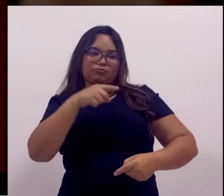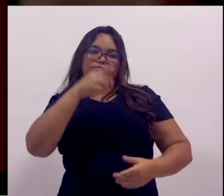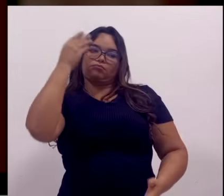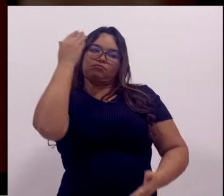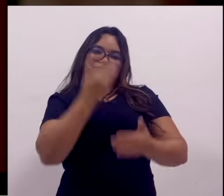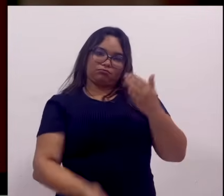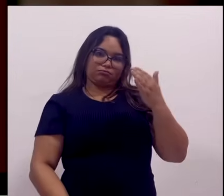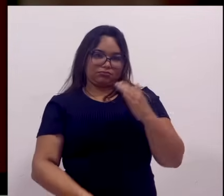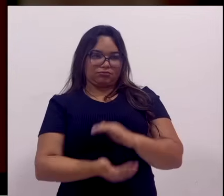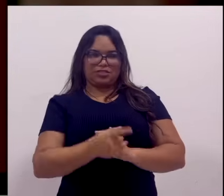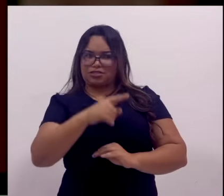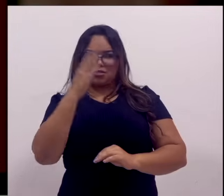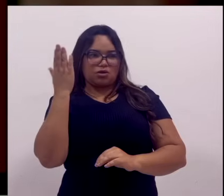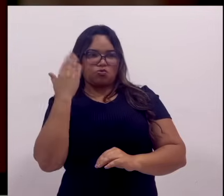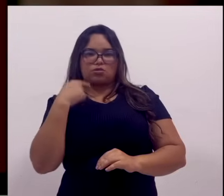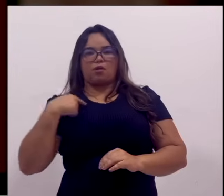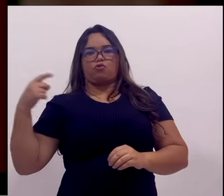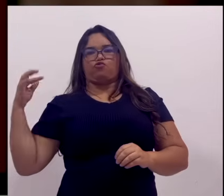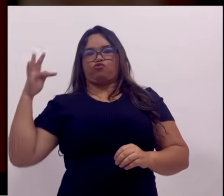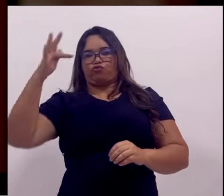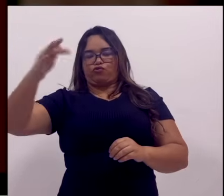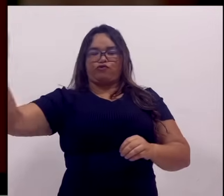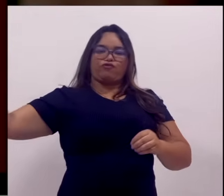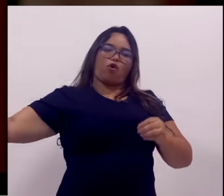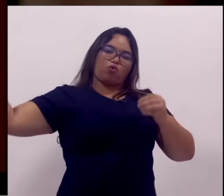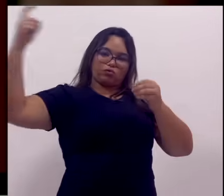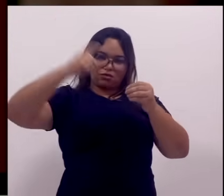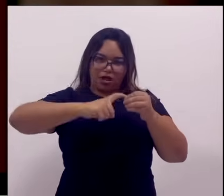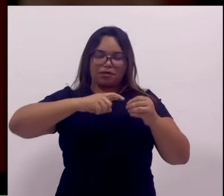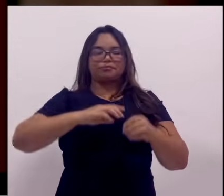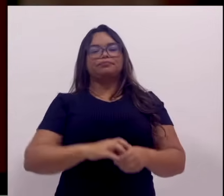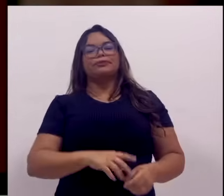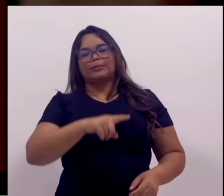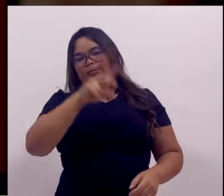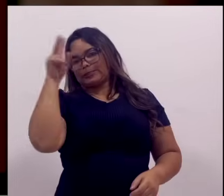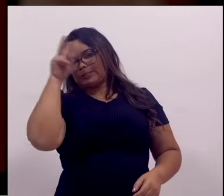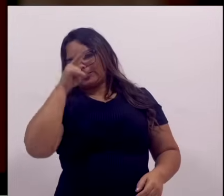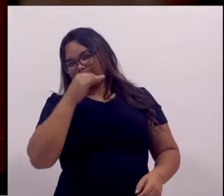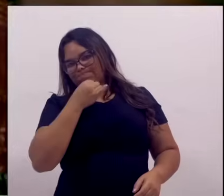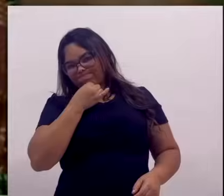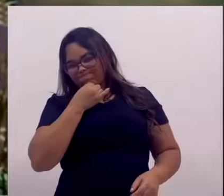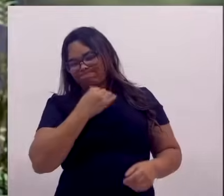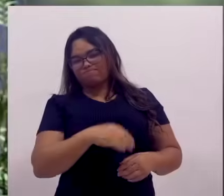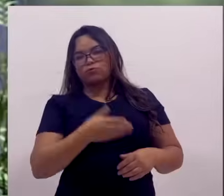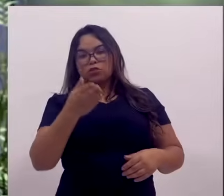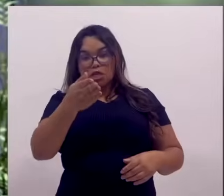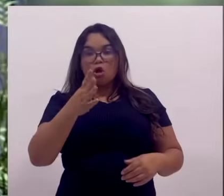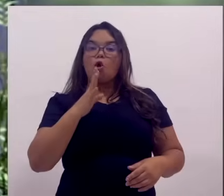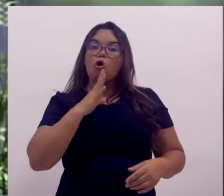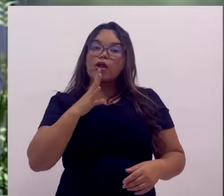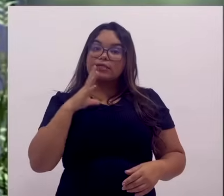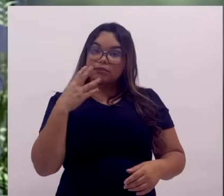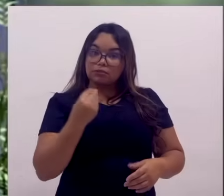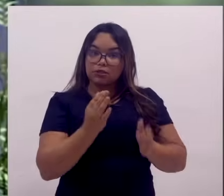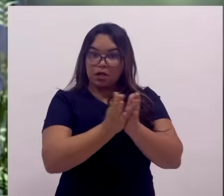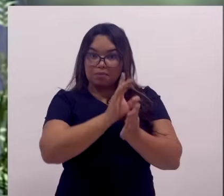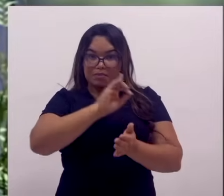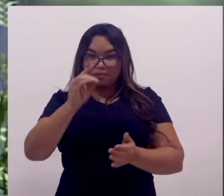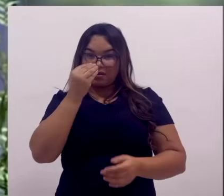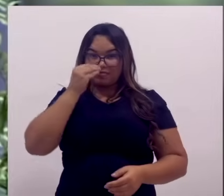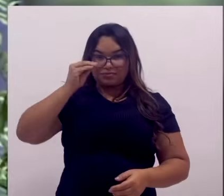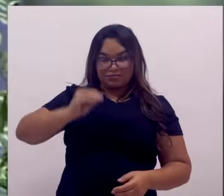ladrão, e não saberás a que hora virei sobre ti. Esta também é uma história muito triste. Se você rejeita a